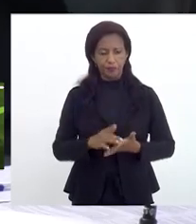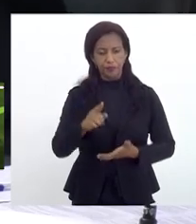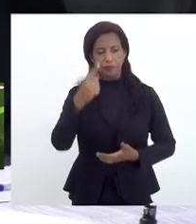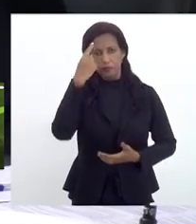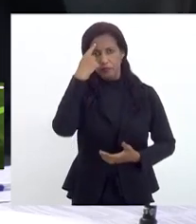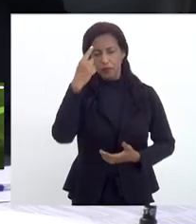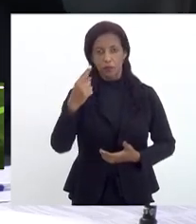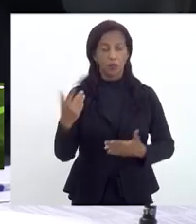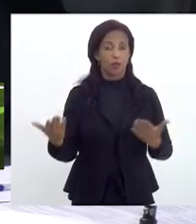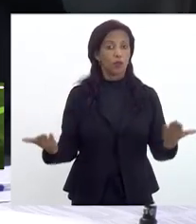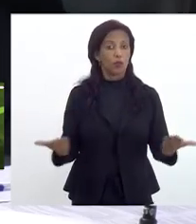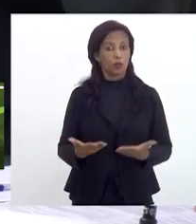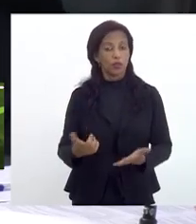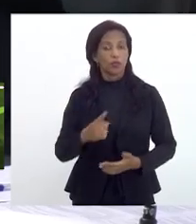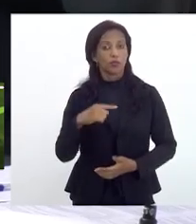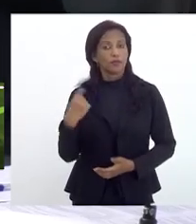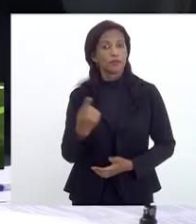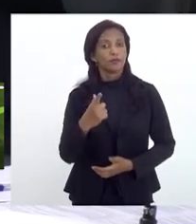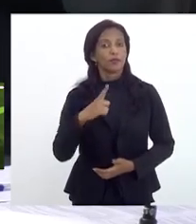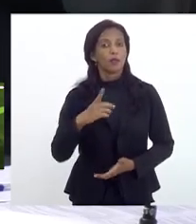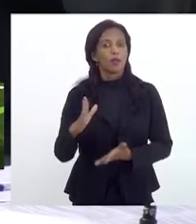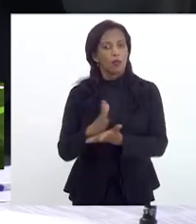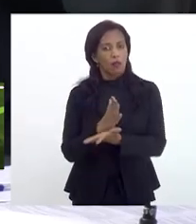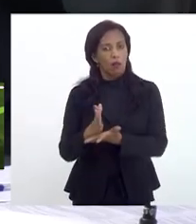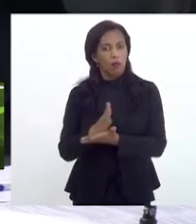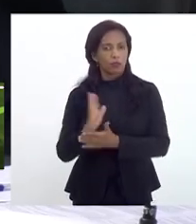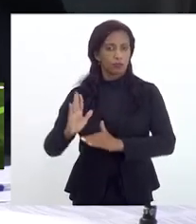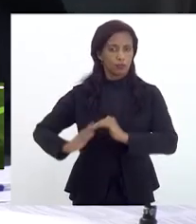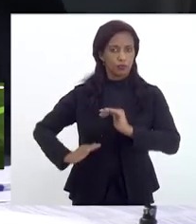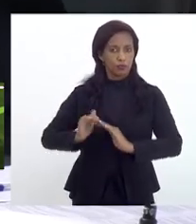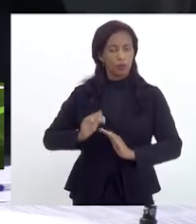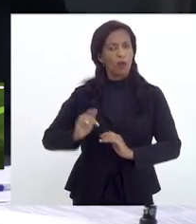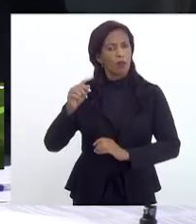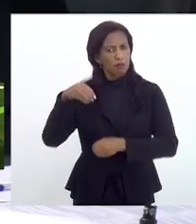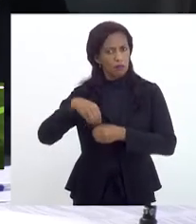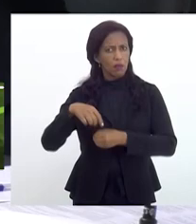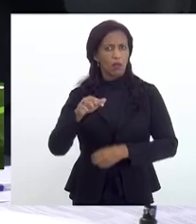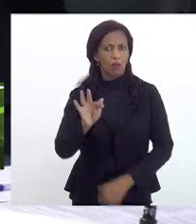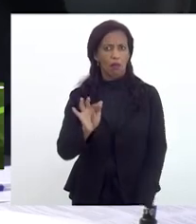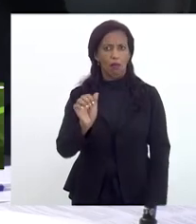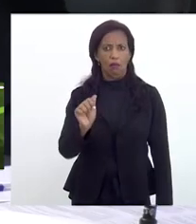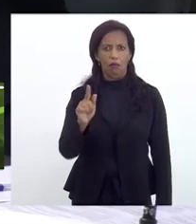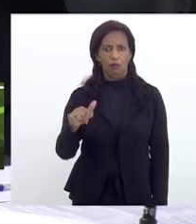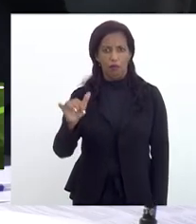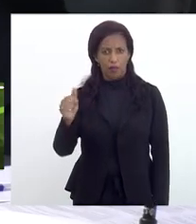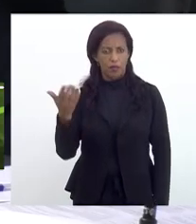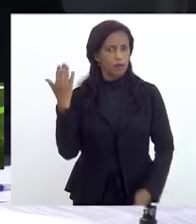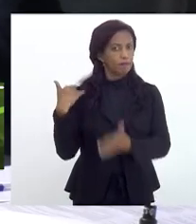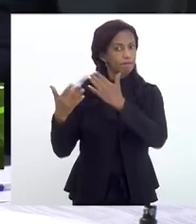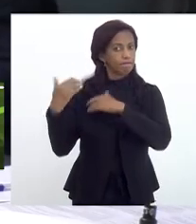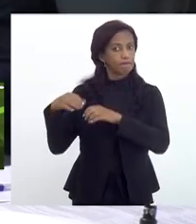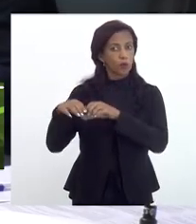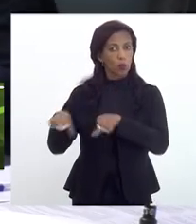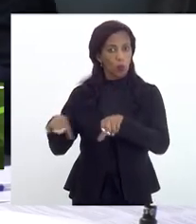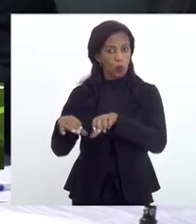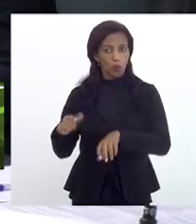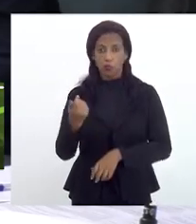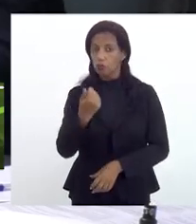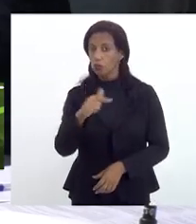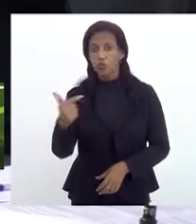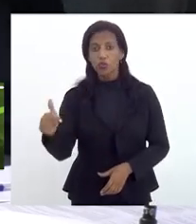Na situação hoje Que nós temos Existem alguns servidores Inclusive na fazenda Que quando fizeram Concurso público Já não tinham triênio